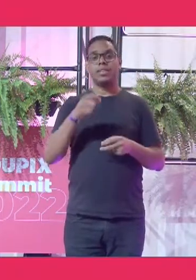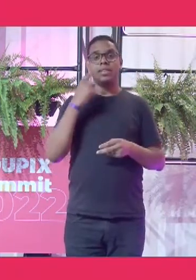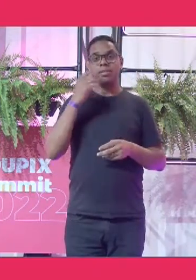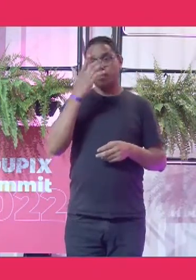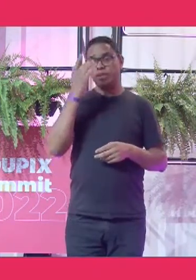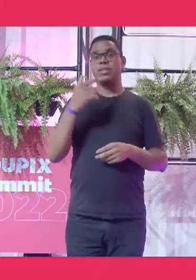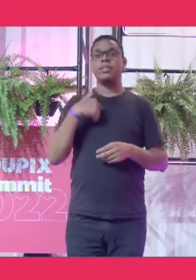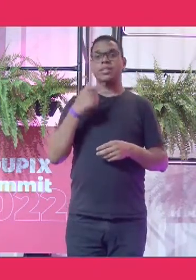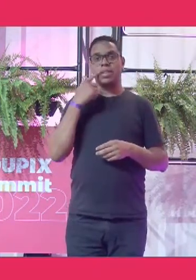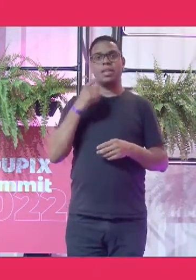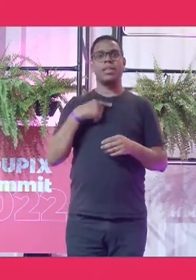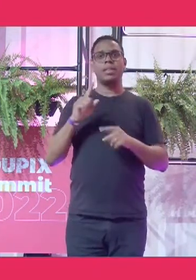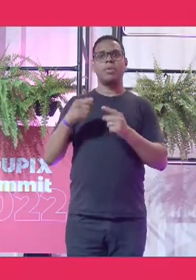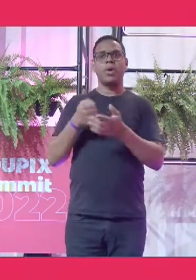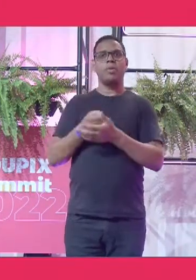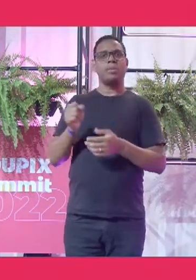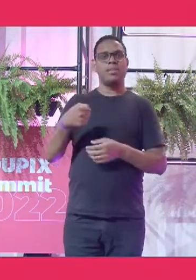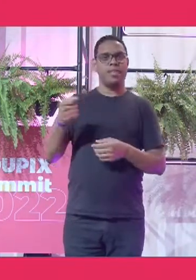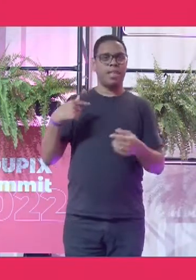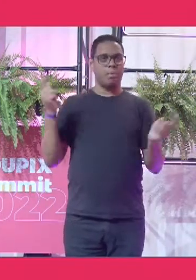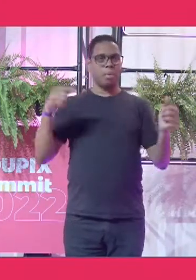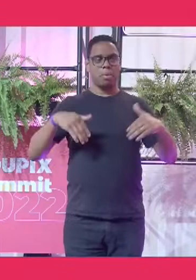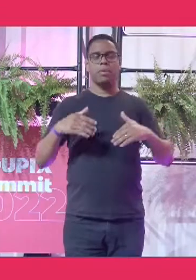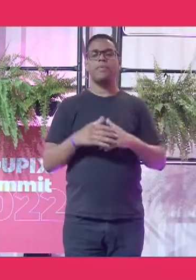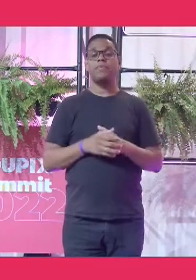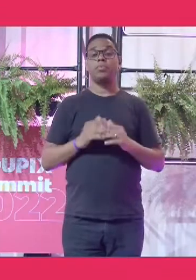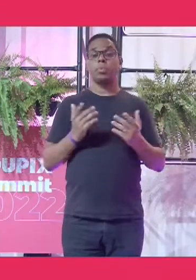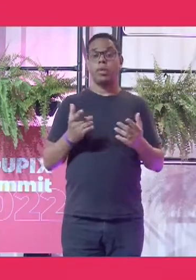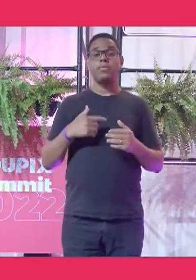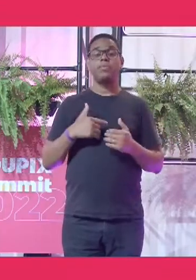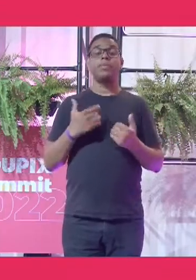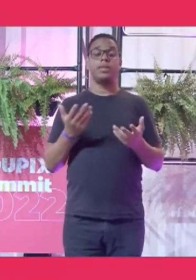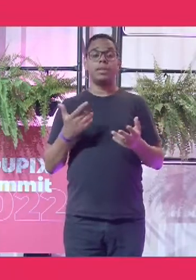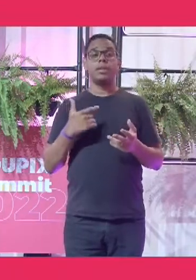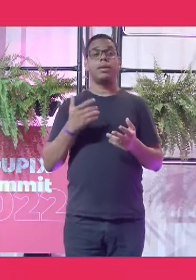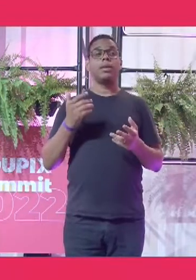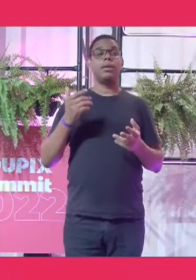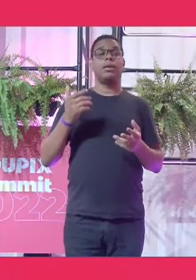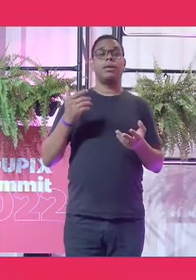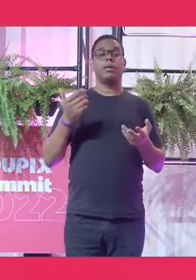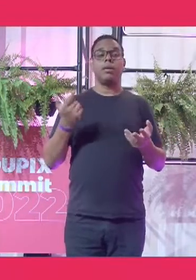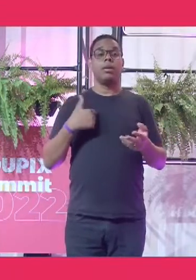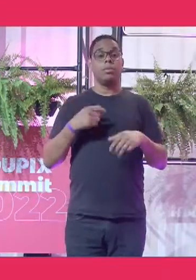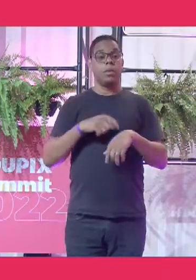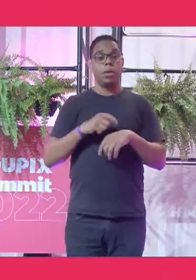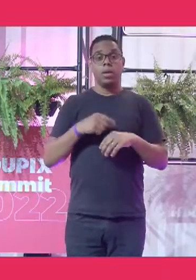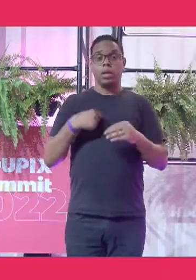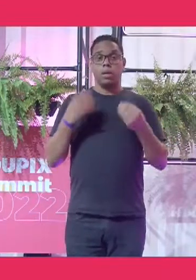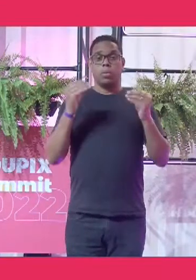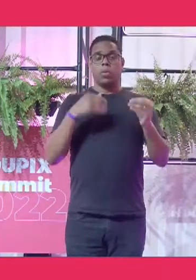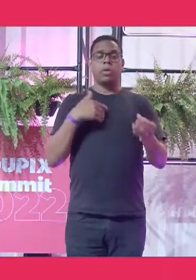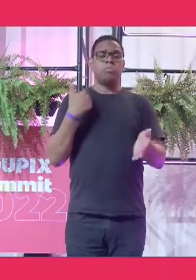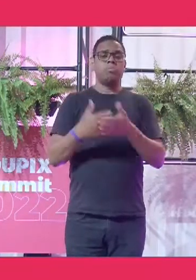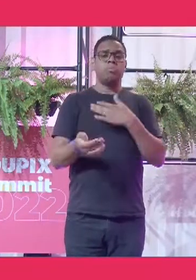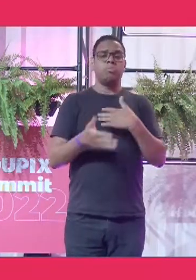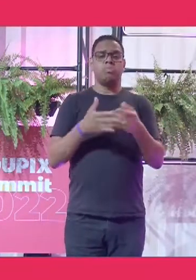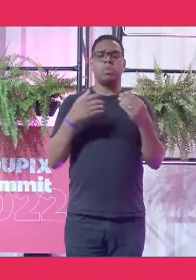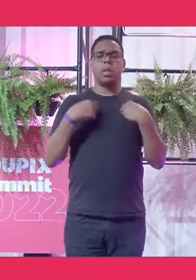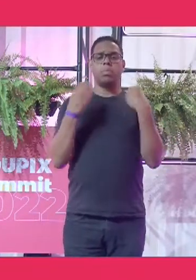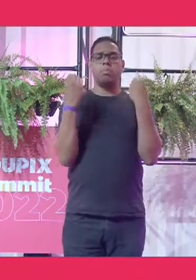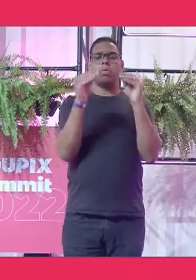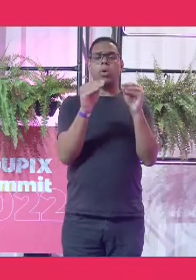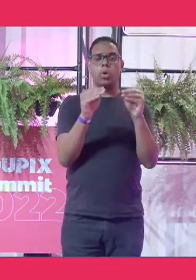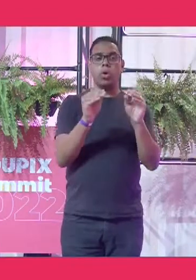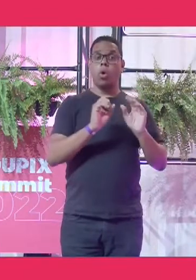gente está comprando cerveja. Mas, sério, existe essa clareza, tipo, esse momento, assim, cara, postei, não estou nem aí...